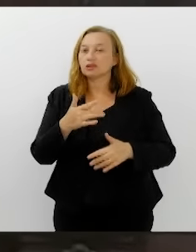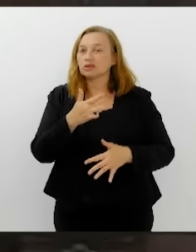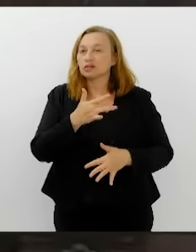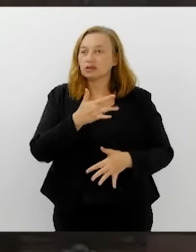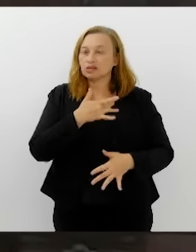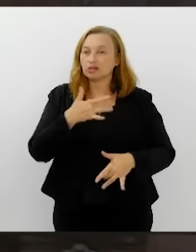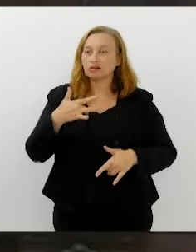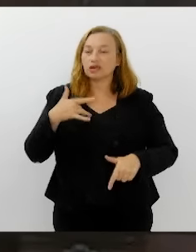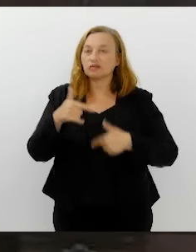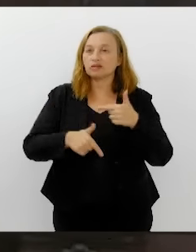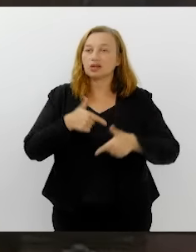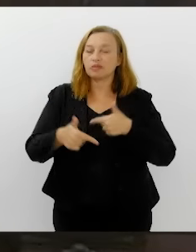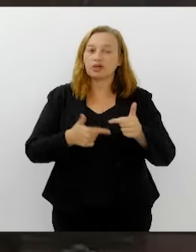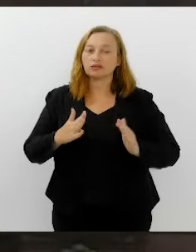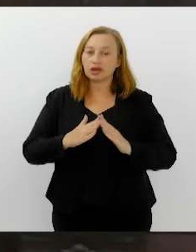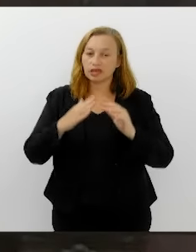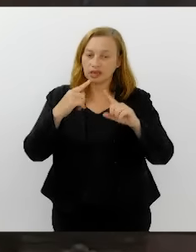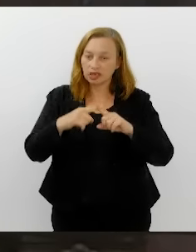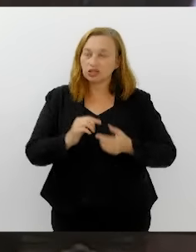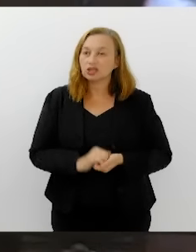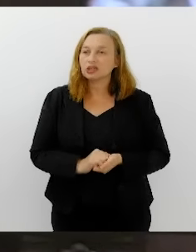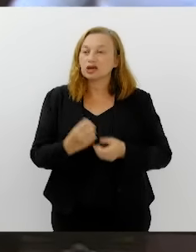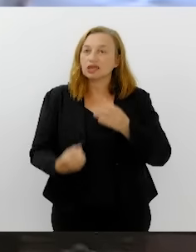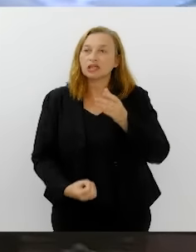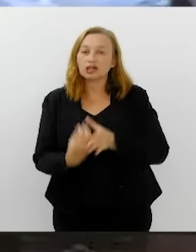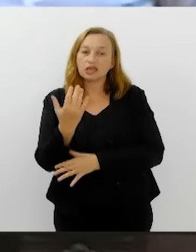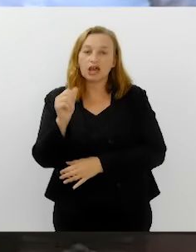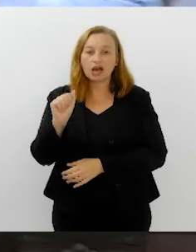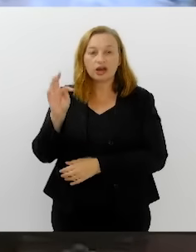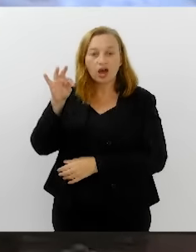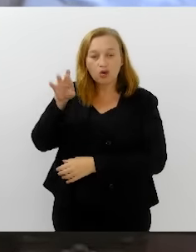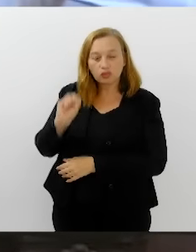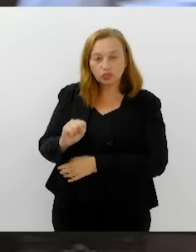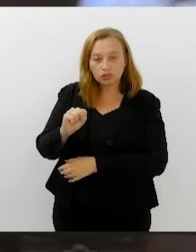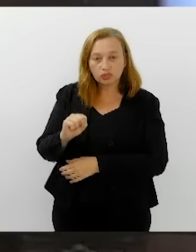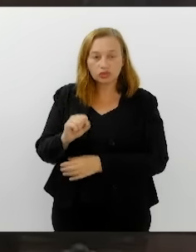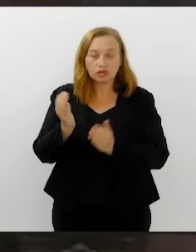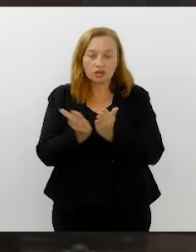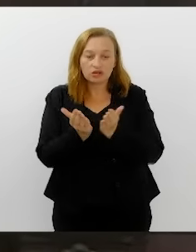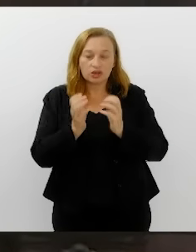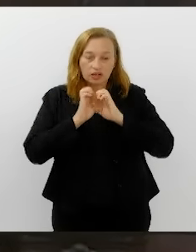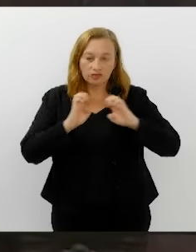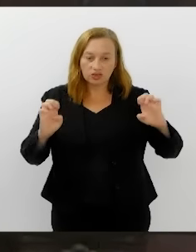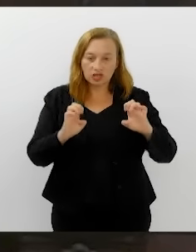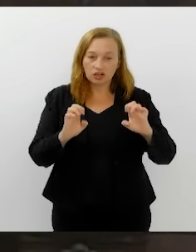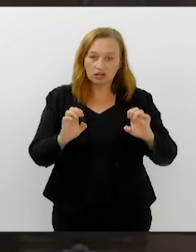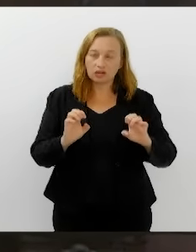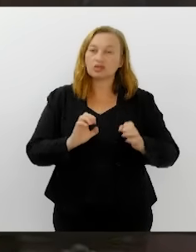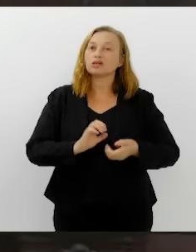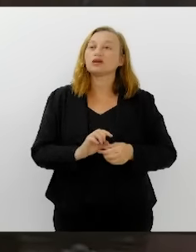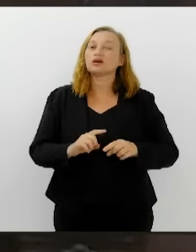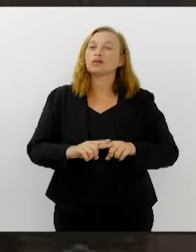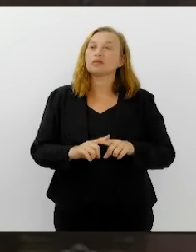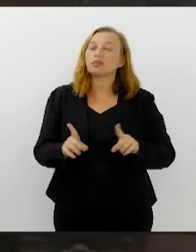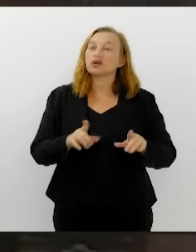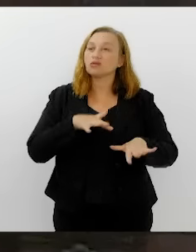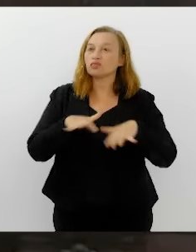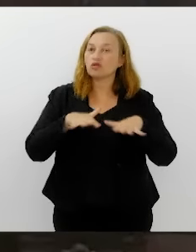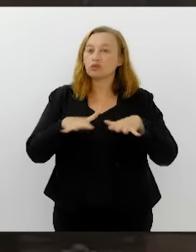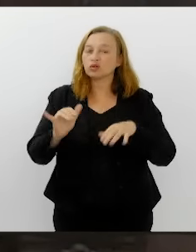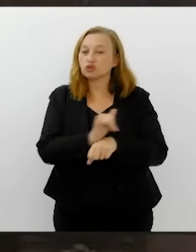da Igreja. A criação dos Arautos do Evangelho não foi apenas um ato de devoção, mas um movimento